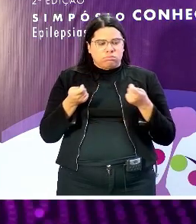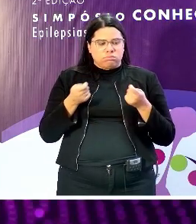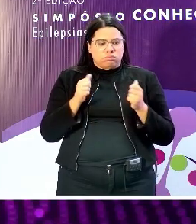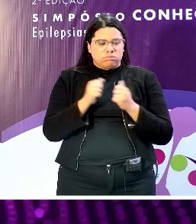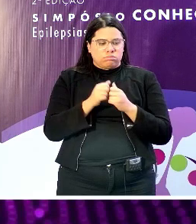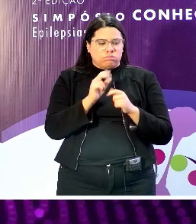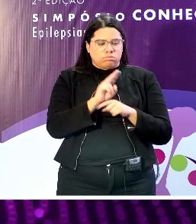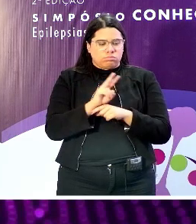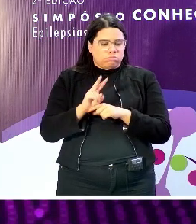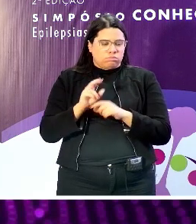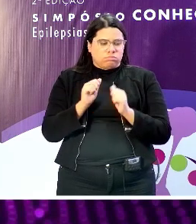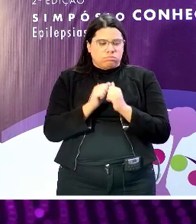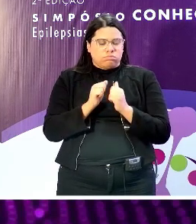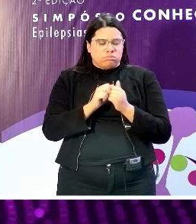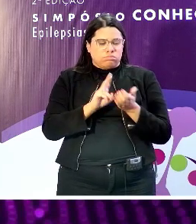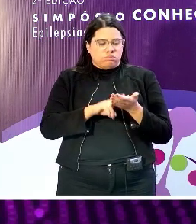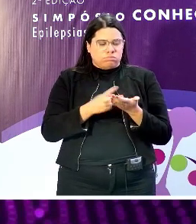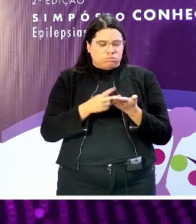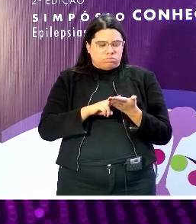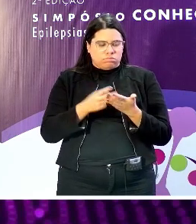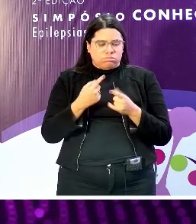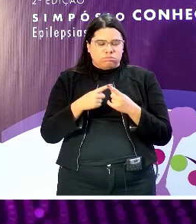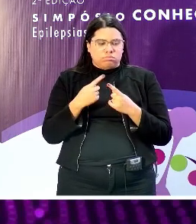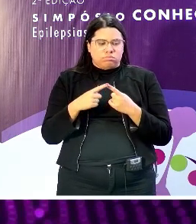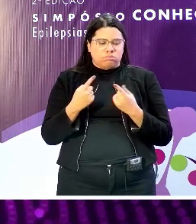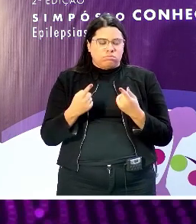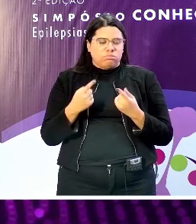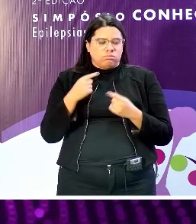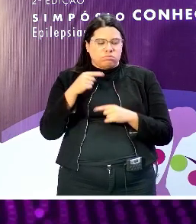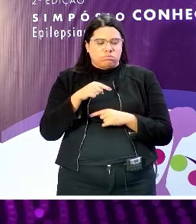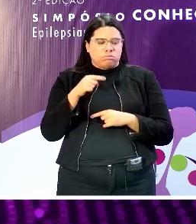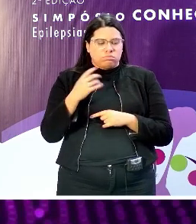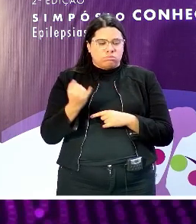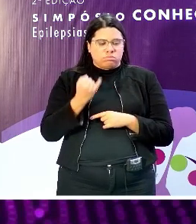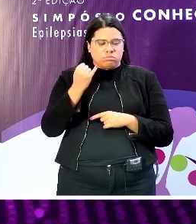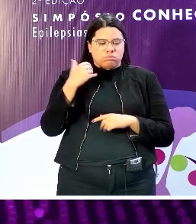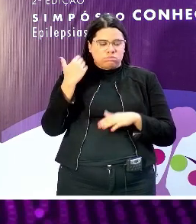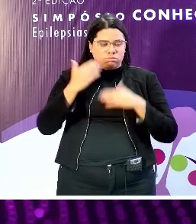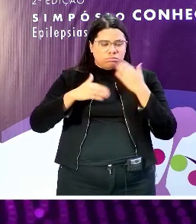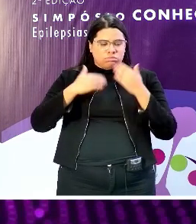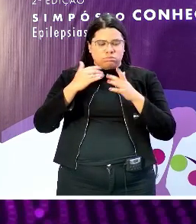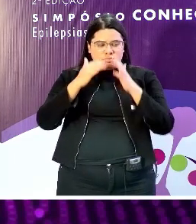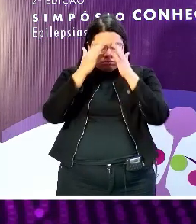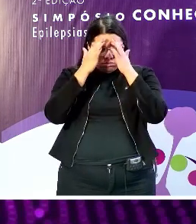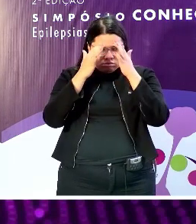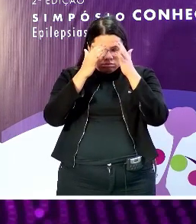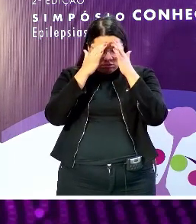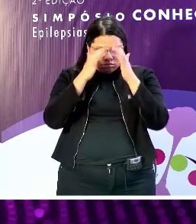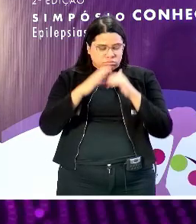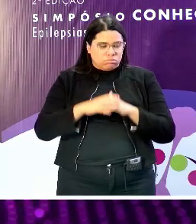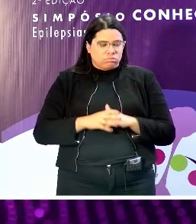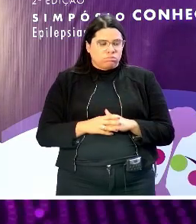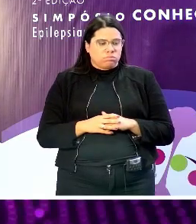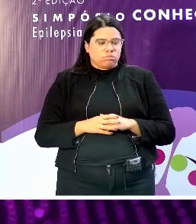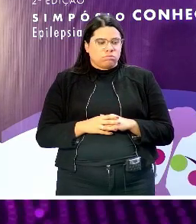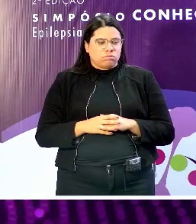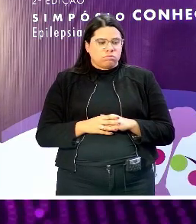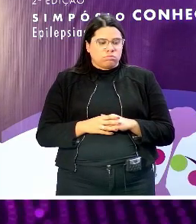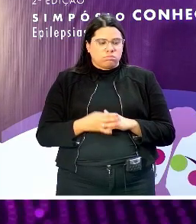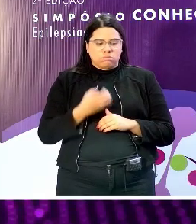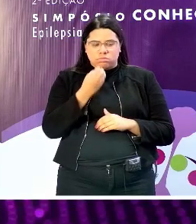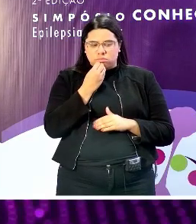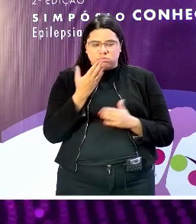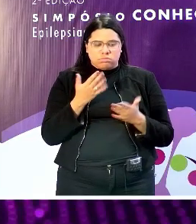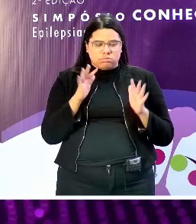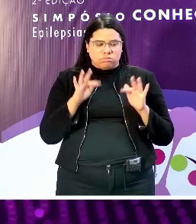proteção contra a epilepsia? Porque ele é extremamente importante no desenvolvimento do cérebro. Bom, e por fim, eu